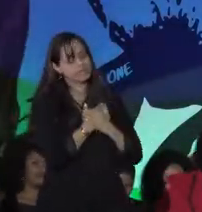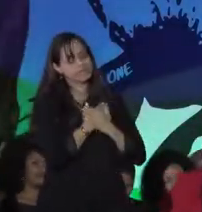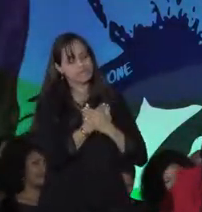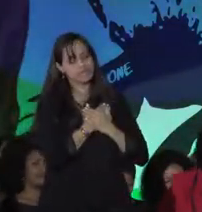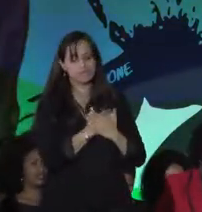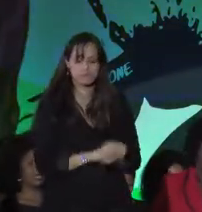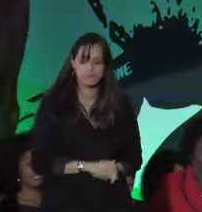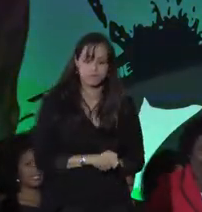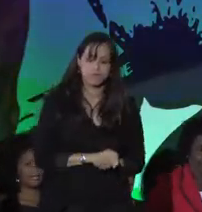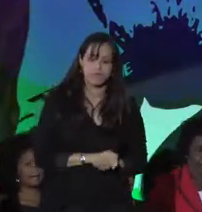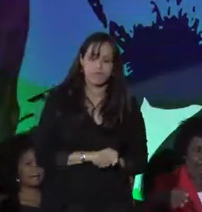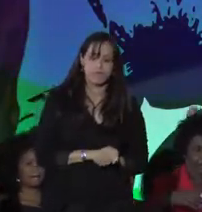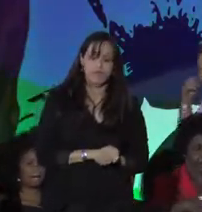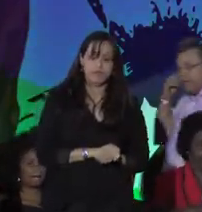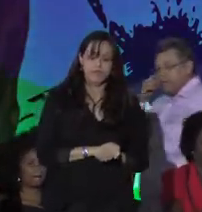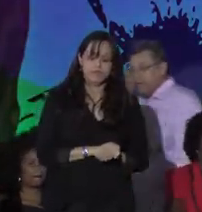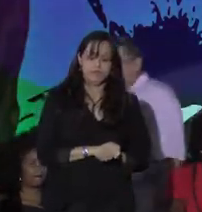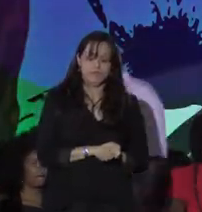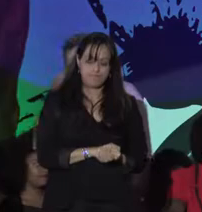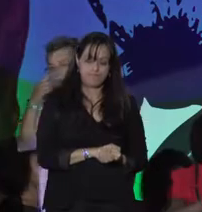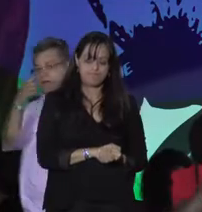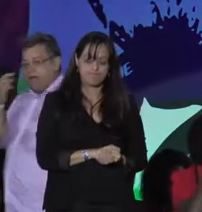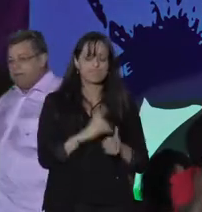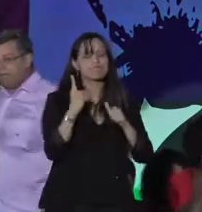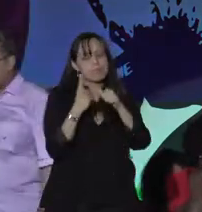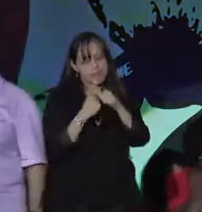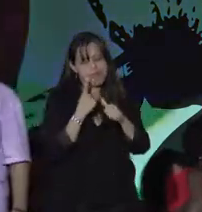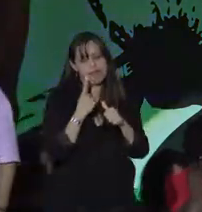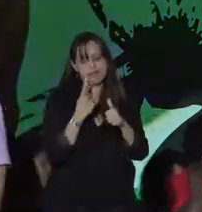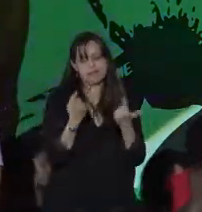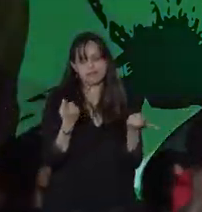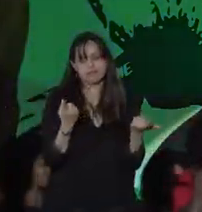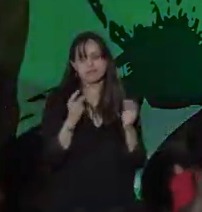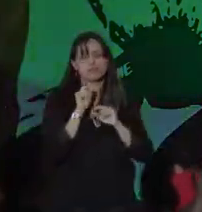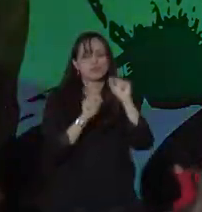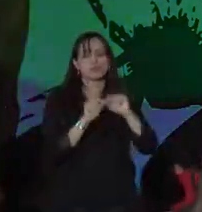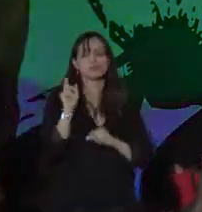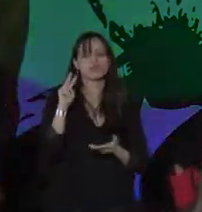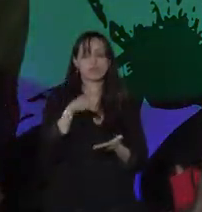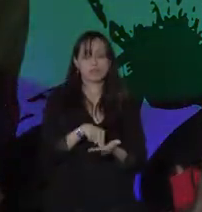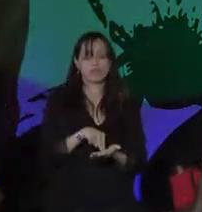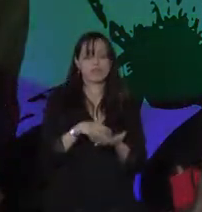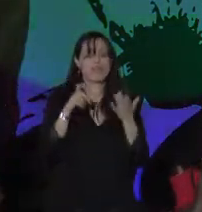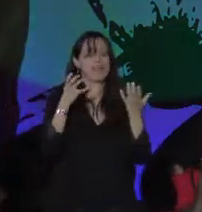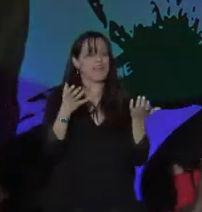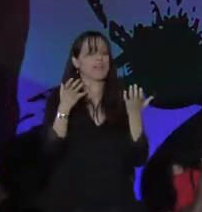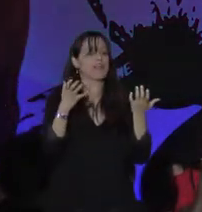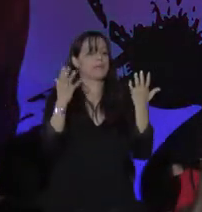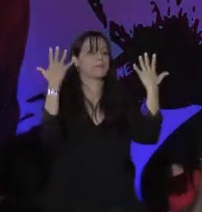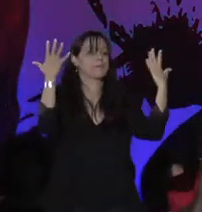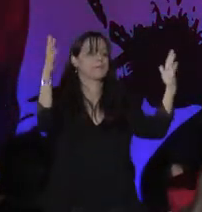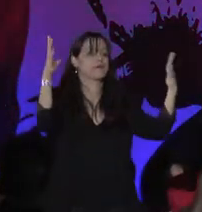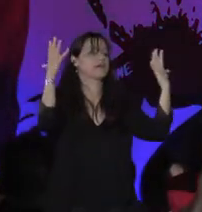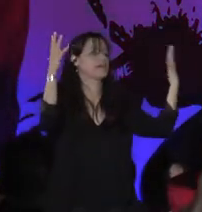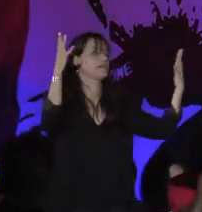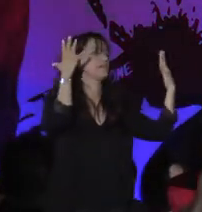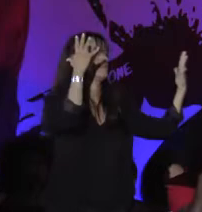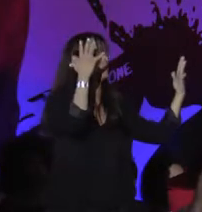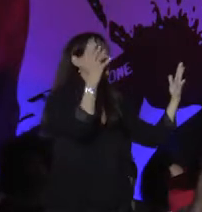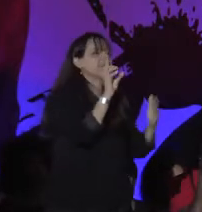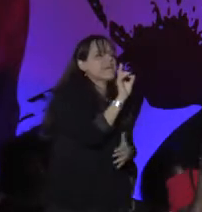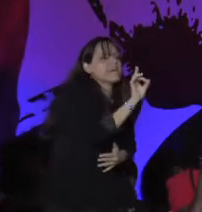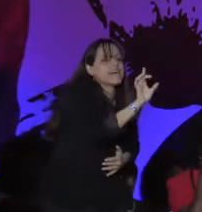primeiro é parabenizar a cada um e cada uma militante que